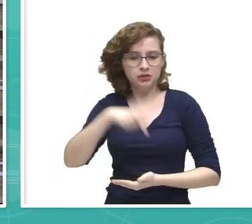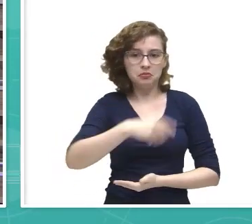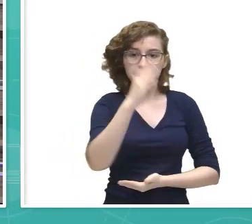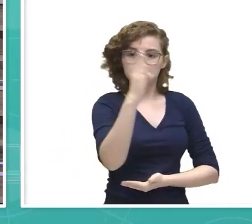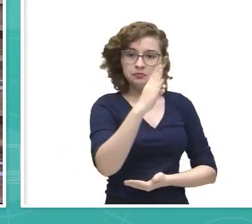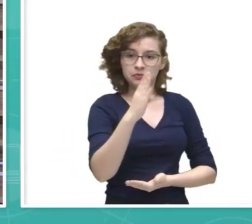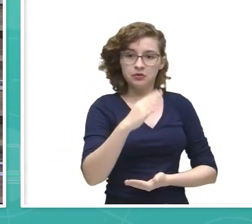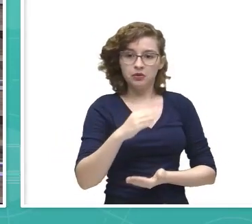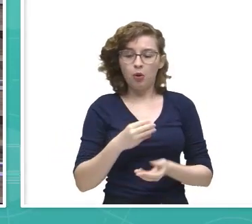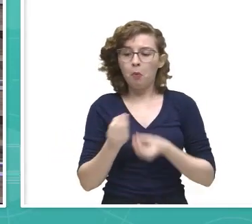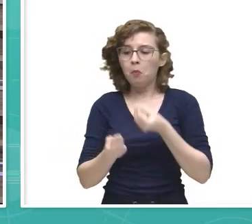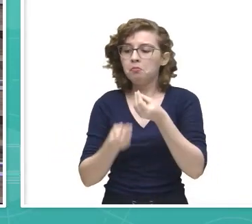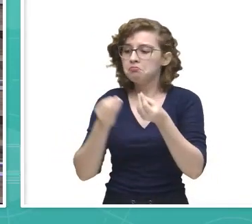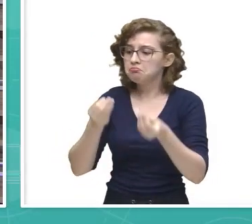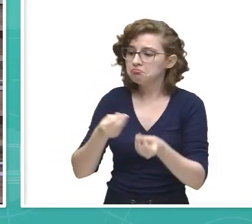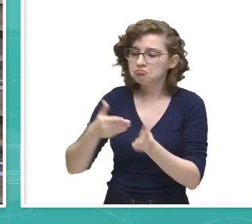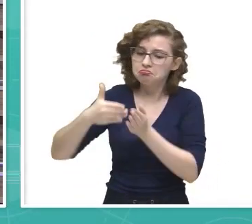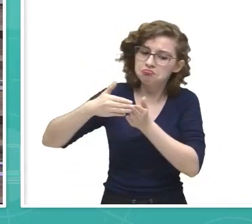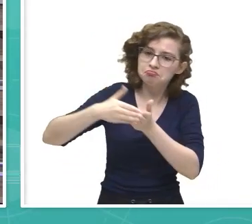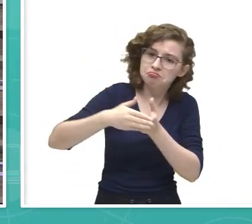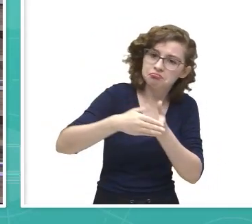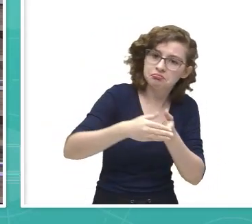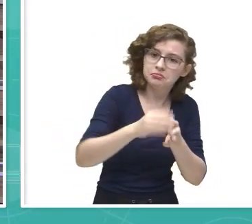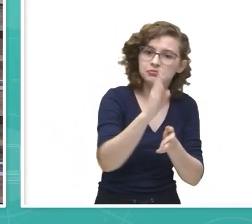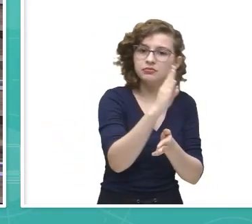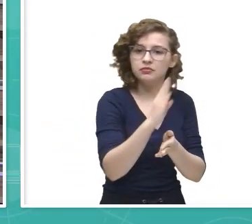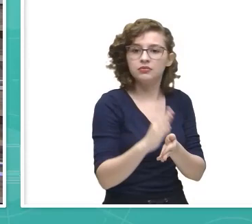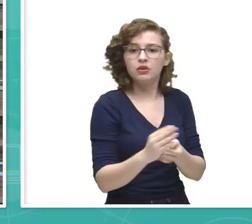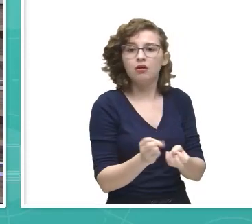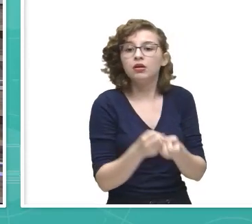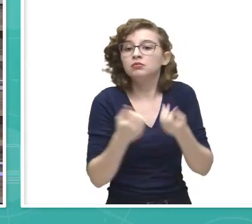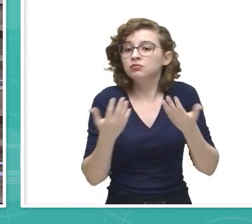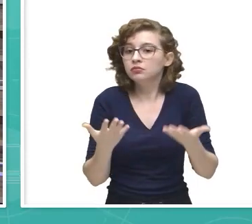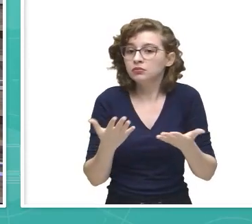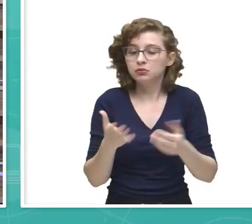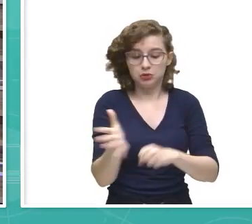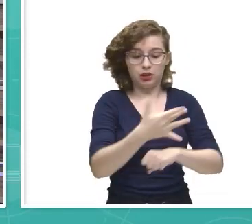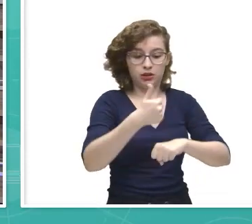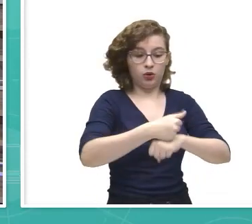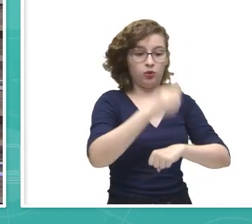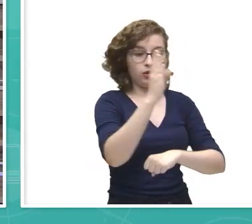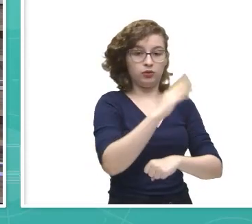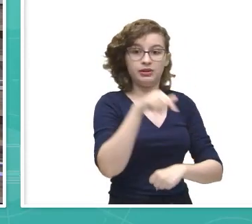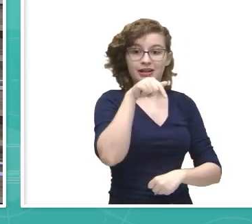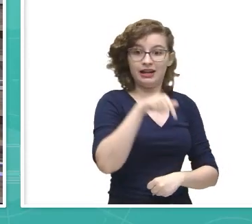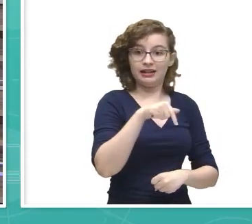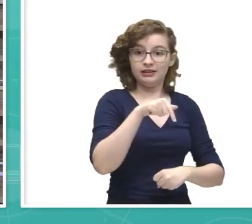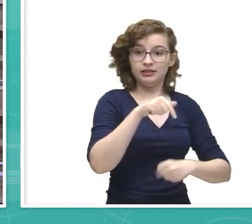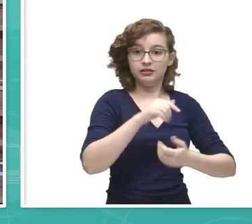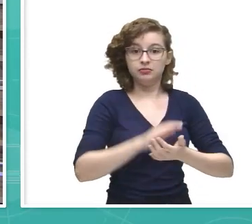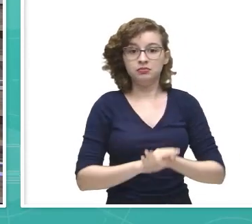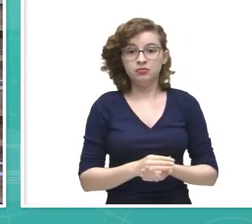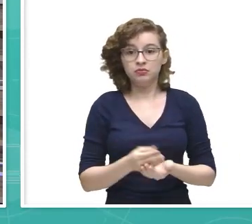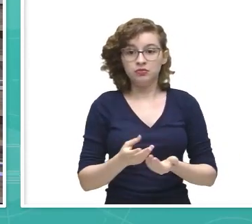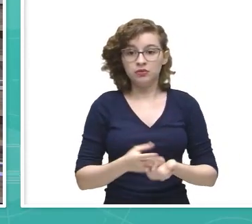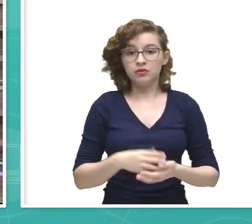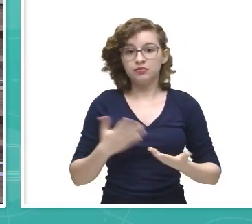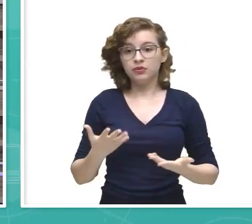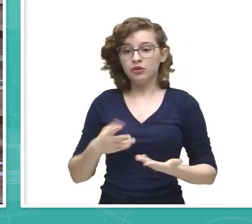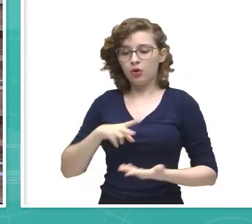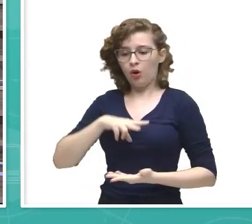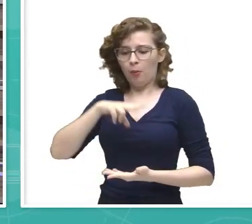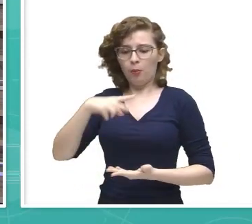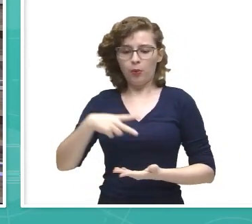dessas caravelas no Brasil, na colônia Brasil, que viria a ser a colônia Brasil, a colônia portuguesa na